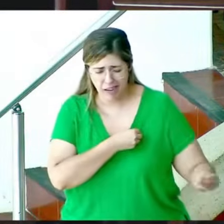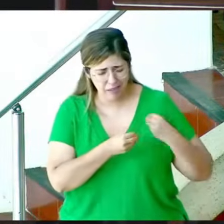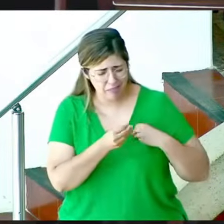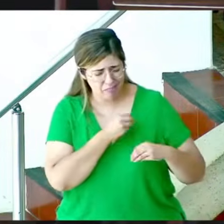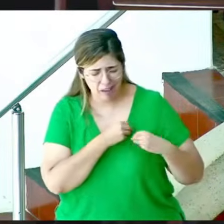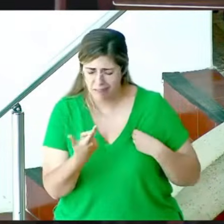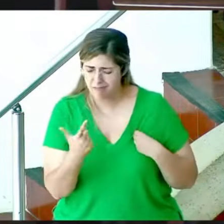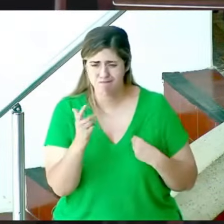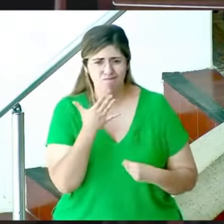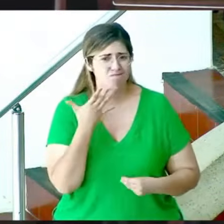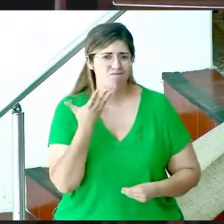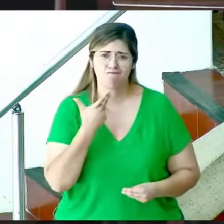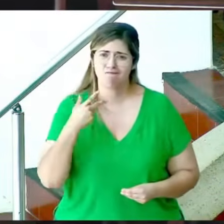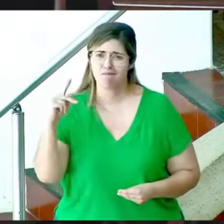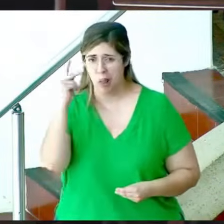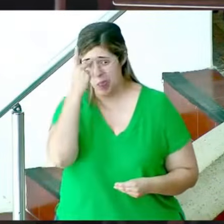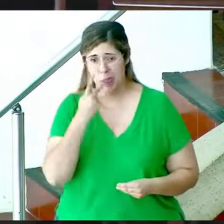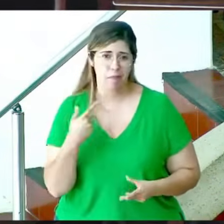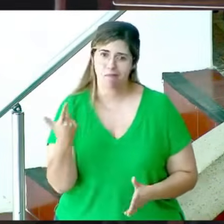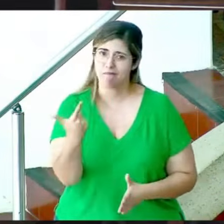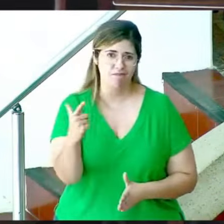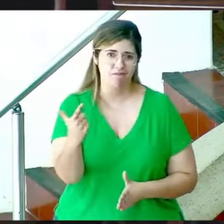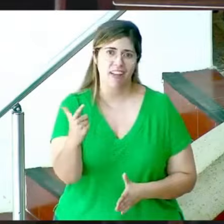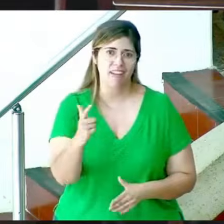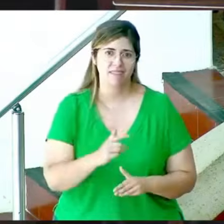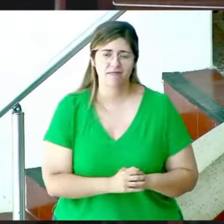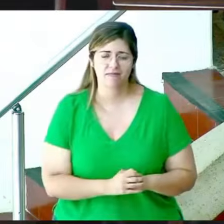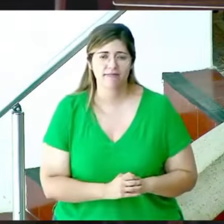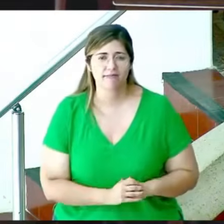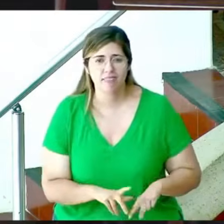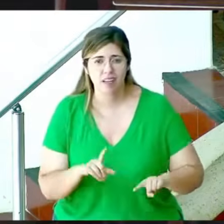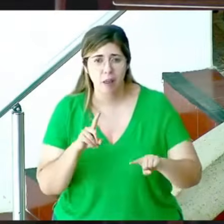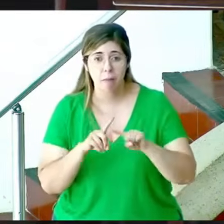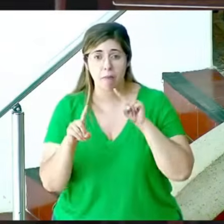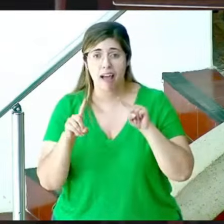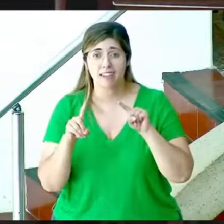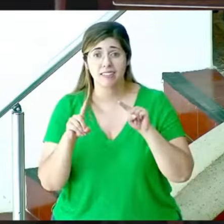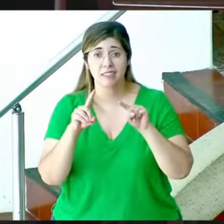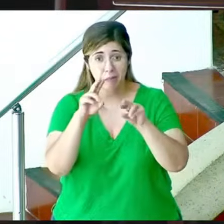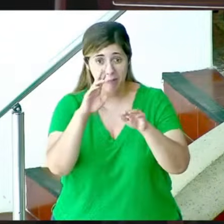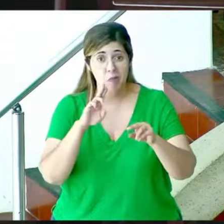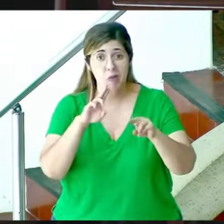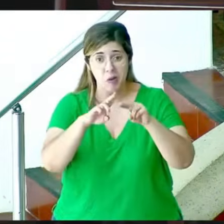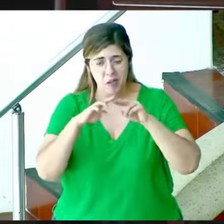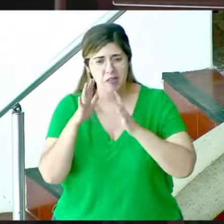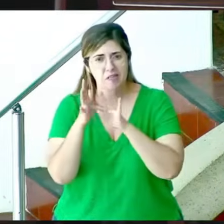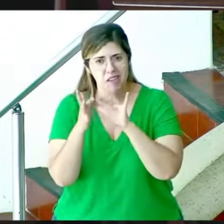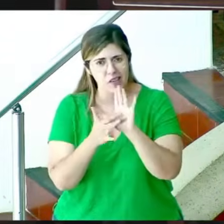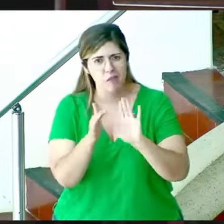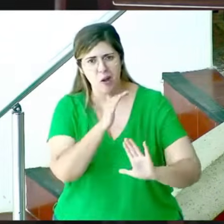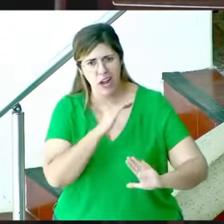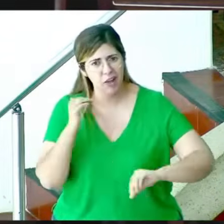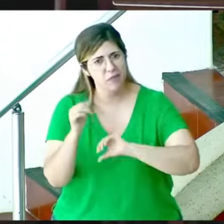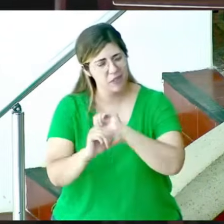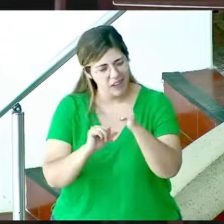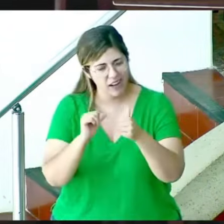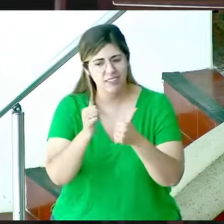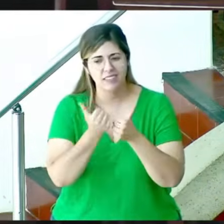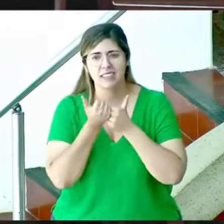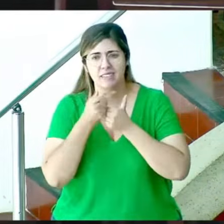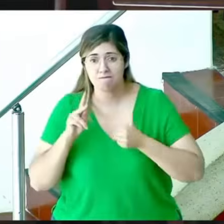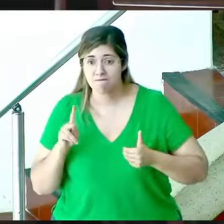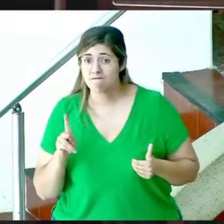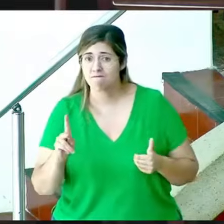impossível salvação, foi por isso que ele morreu. Sabe, depois da sua morte, ele continua a ser